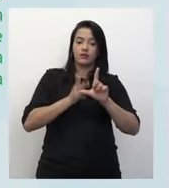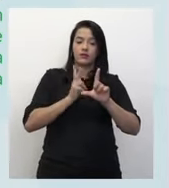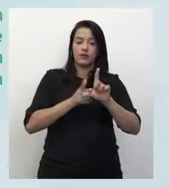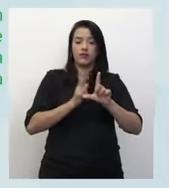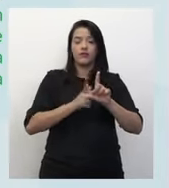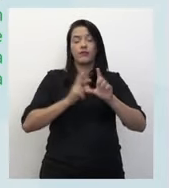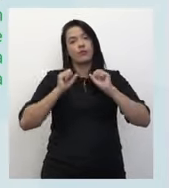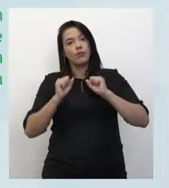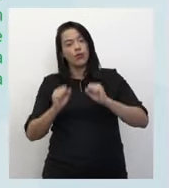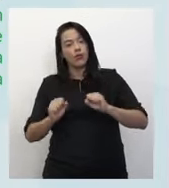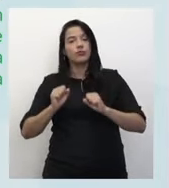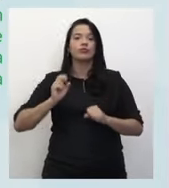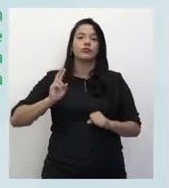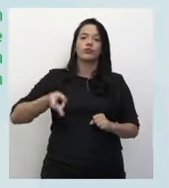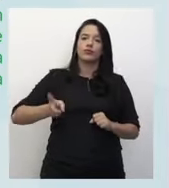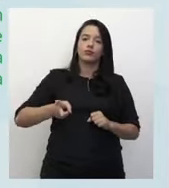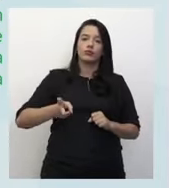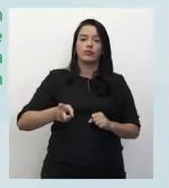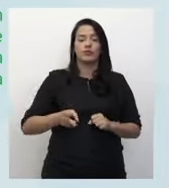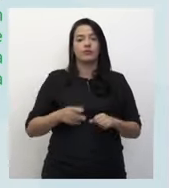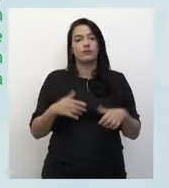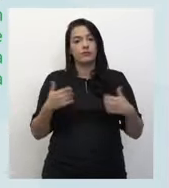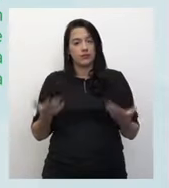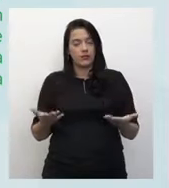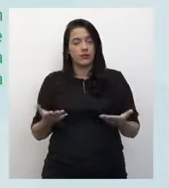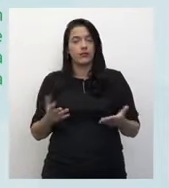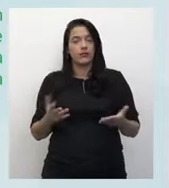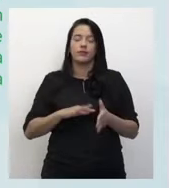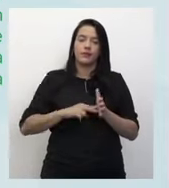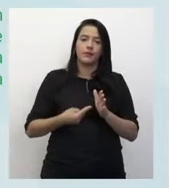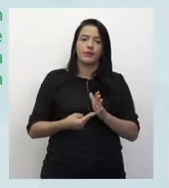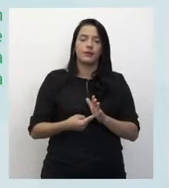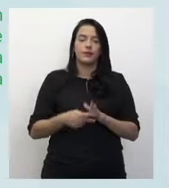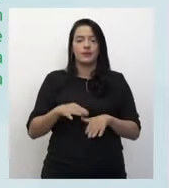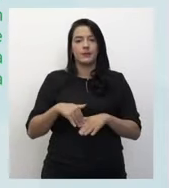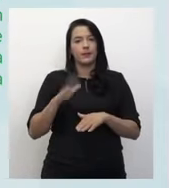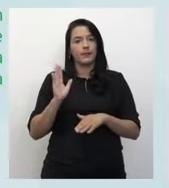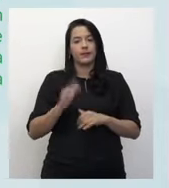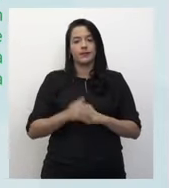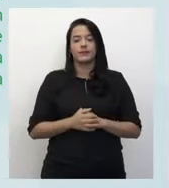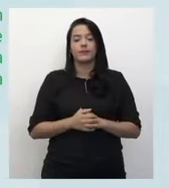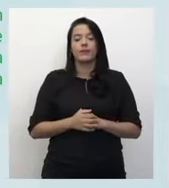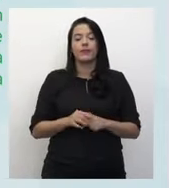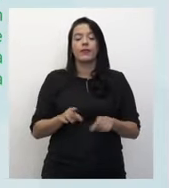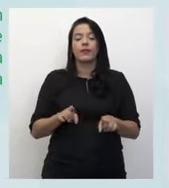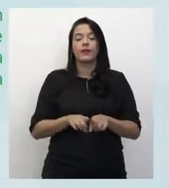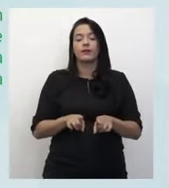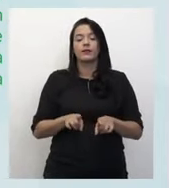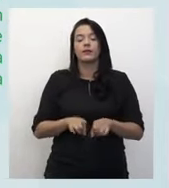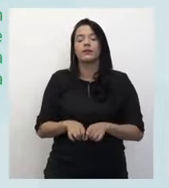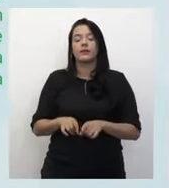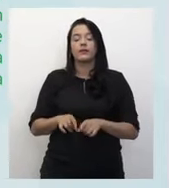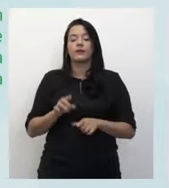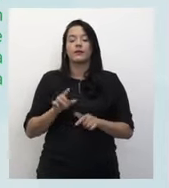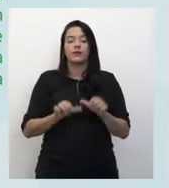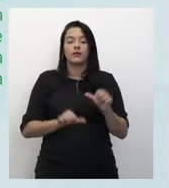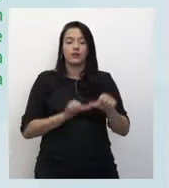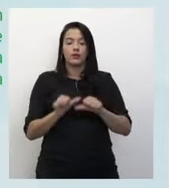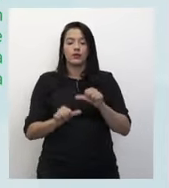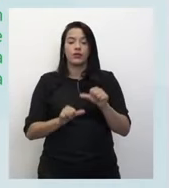acontecer? Então, tem uma maior possibilidade de interpretação. E acredita-se que as lives possam continuar, né? Então, tem